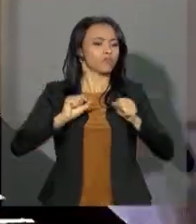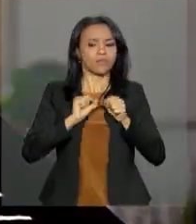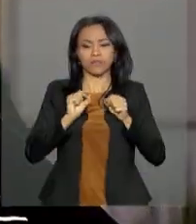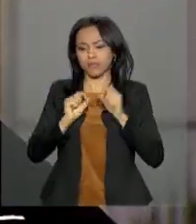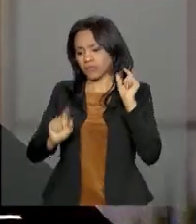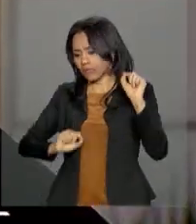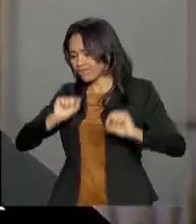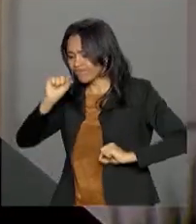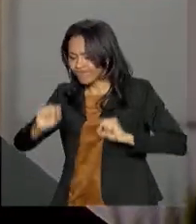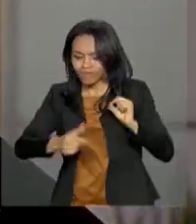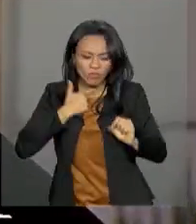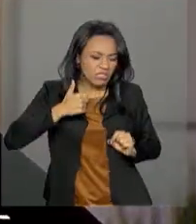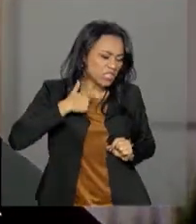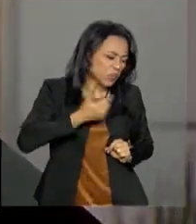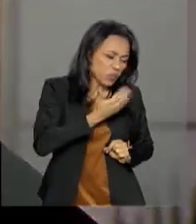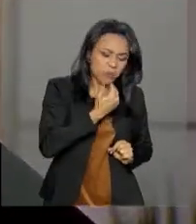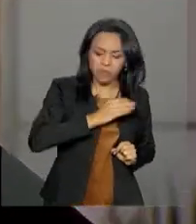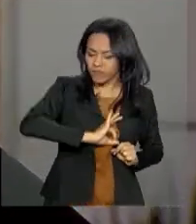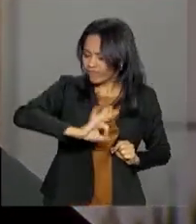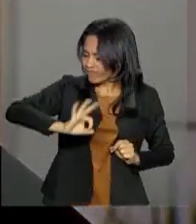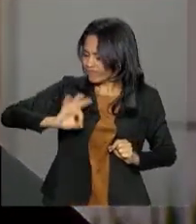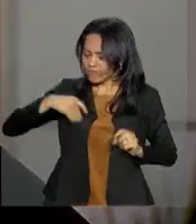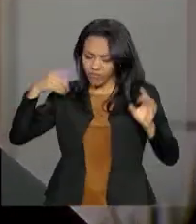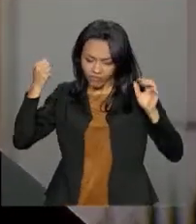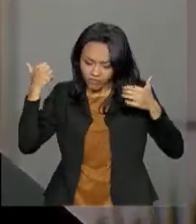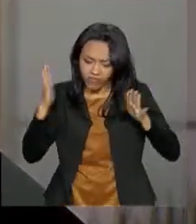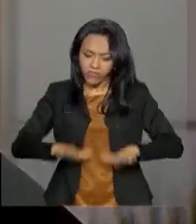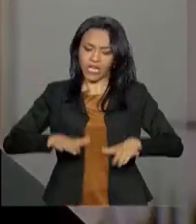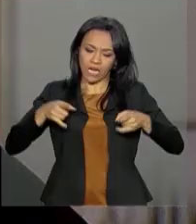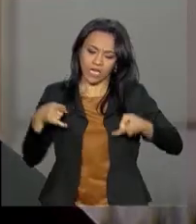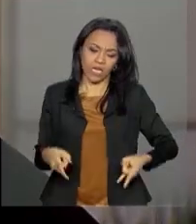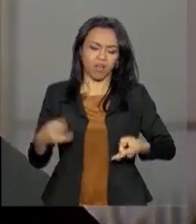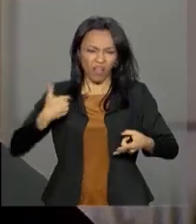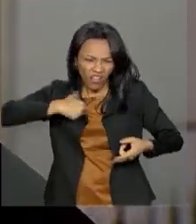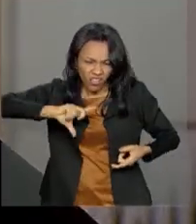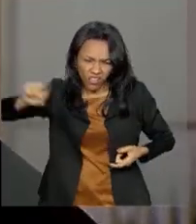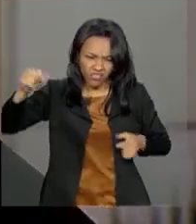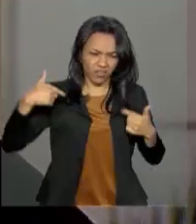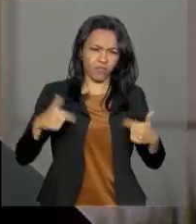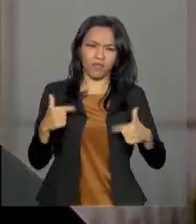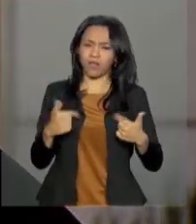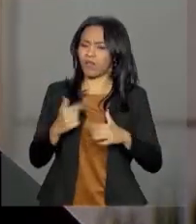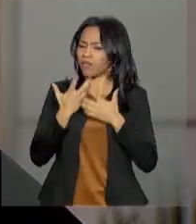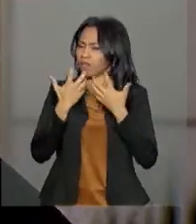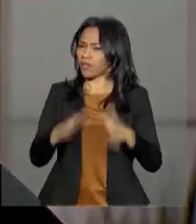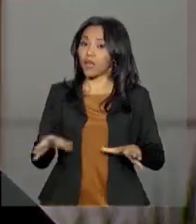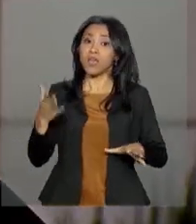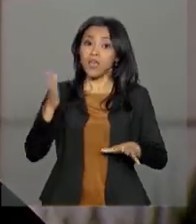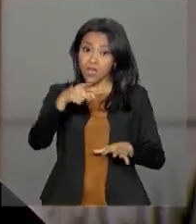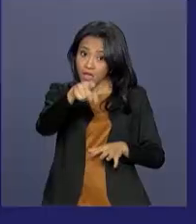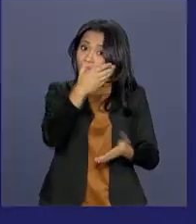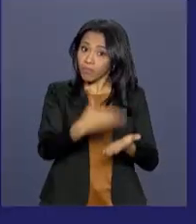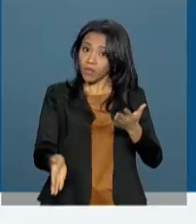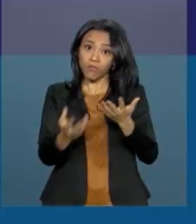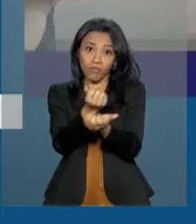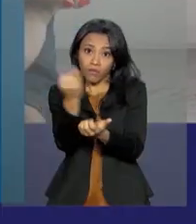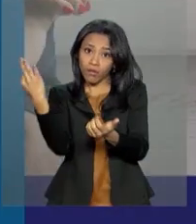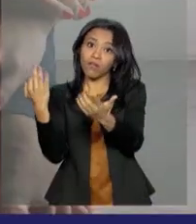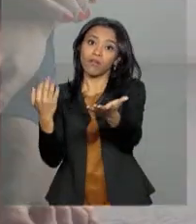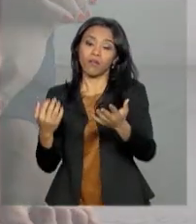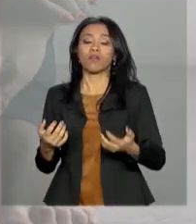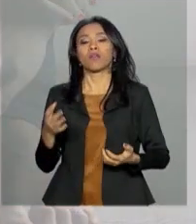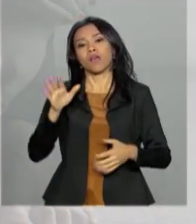se você tiver vontade de comer à vontade de sair da cama do trabalhador eu mesmo meu trabalho por vários críticos diz atualmente